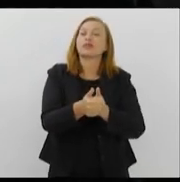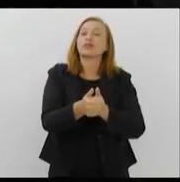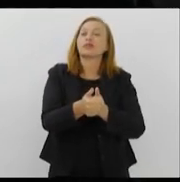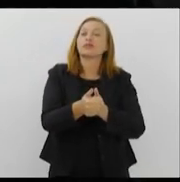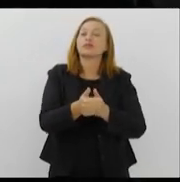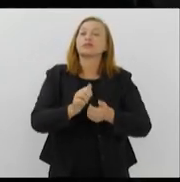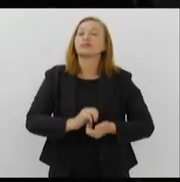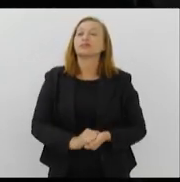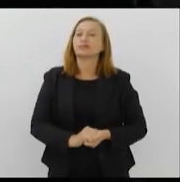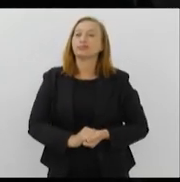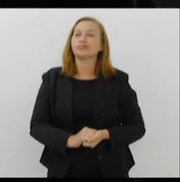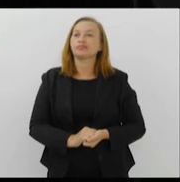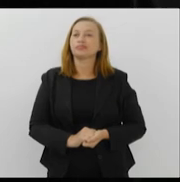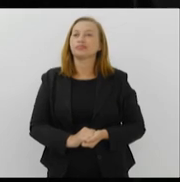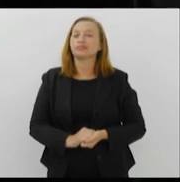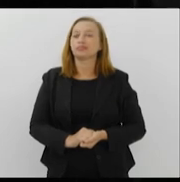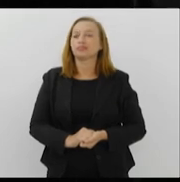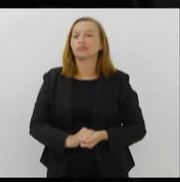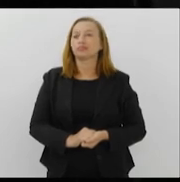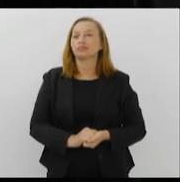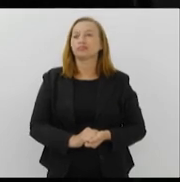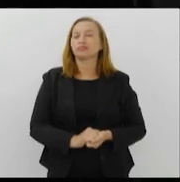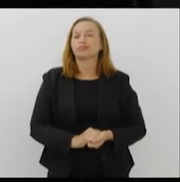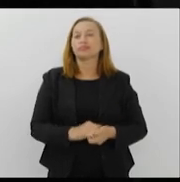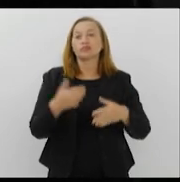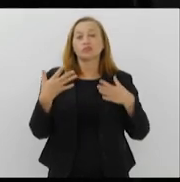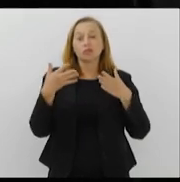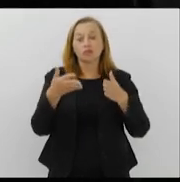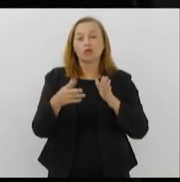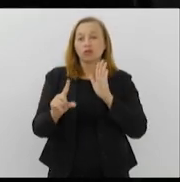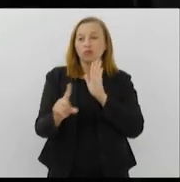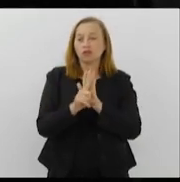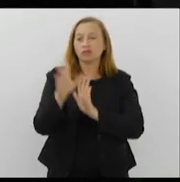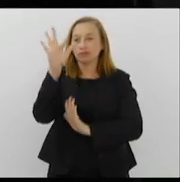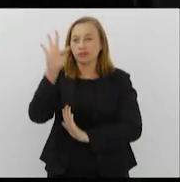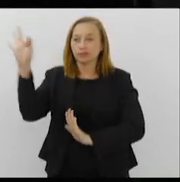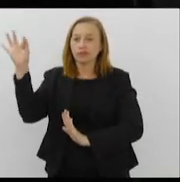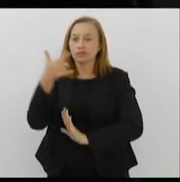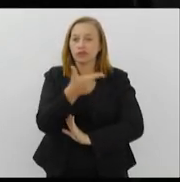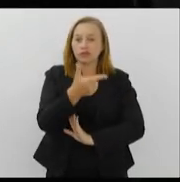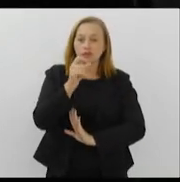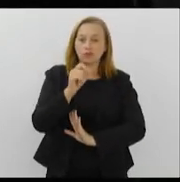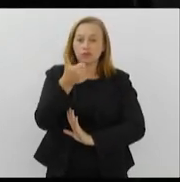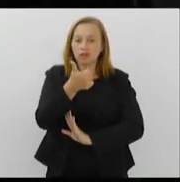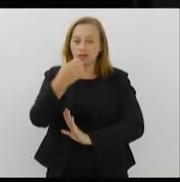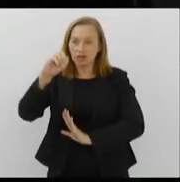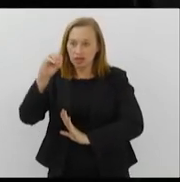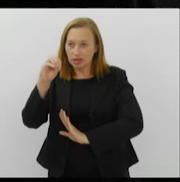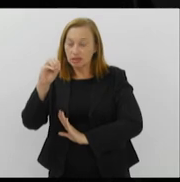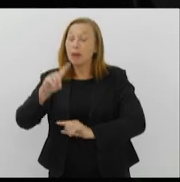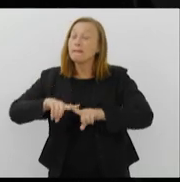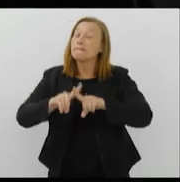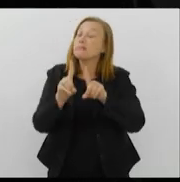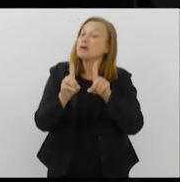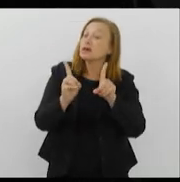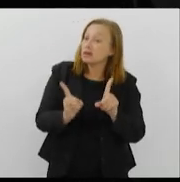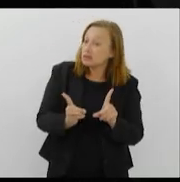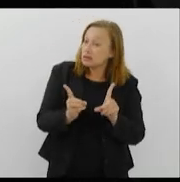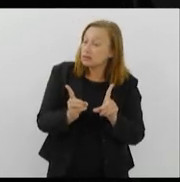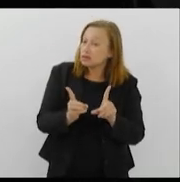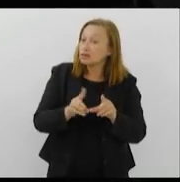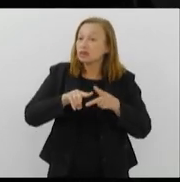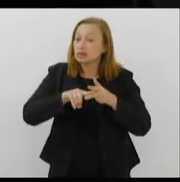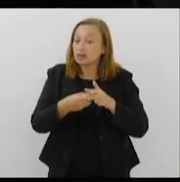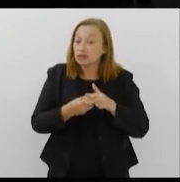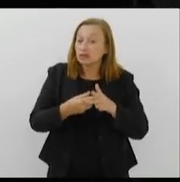um item que existe numa lei federal de 2010, mas que foi alterado